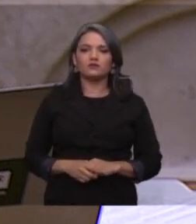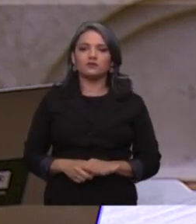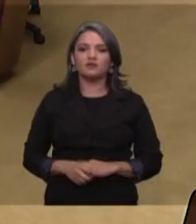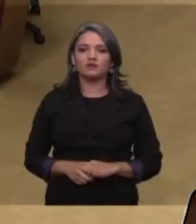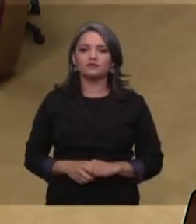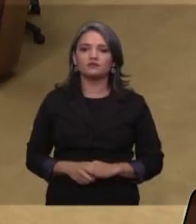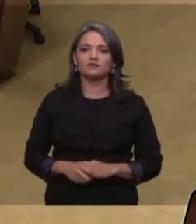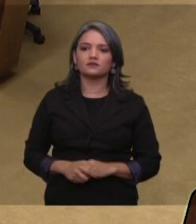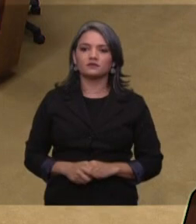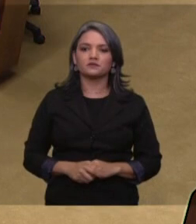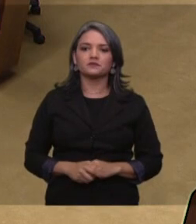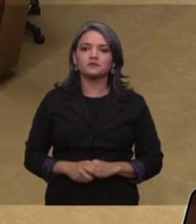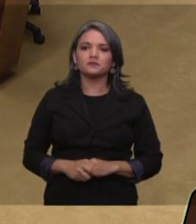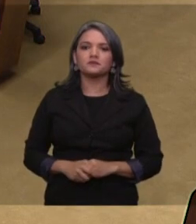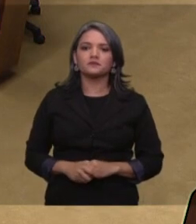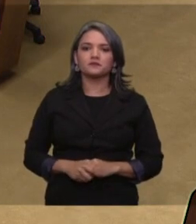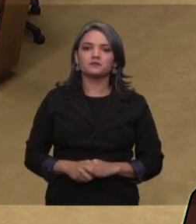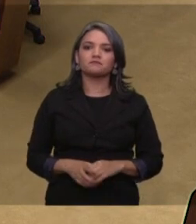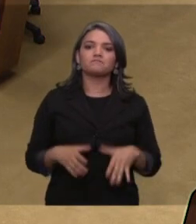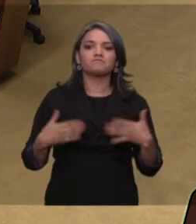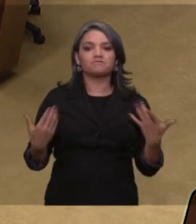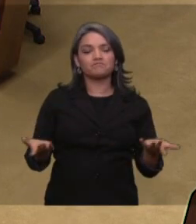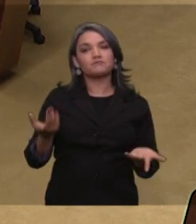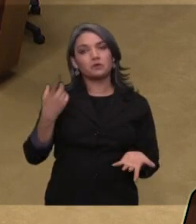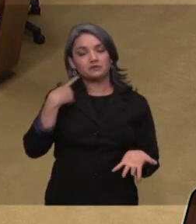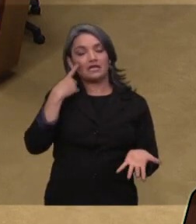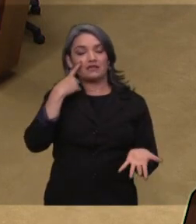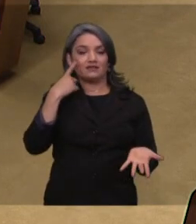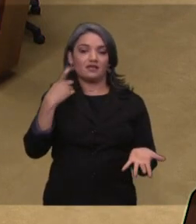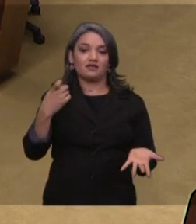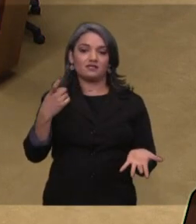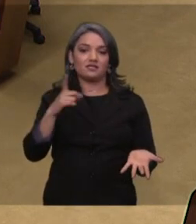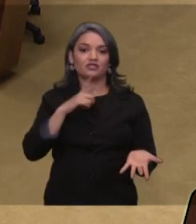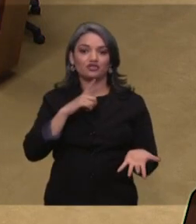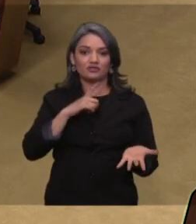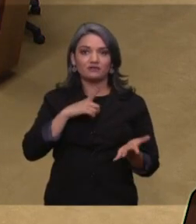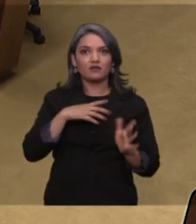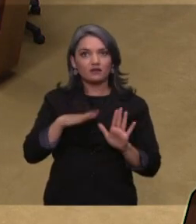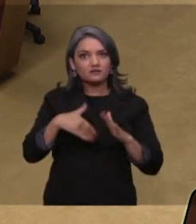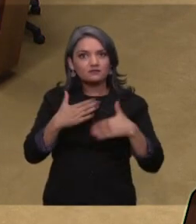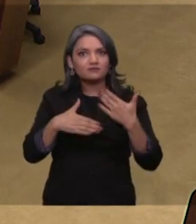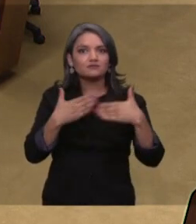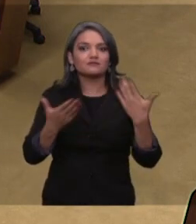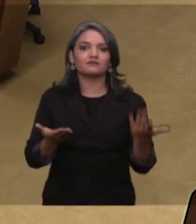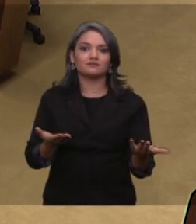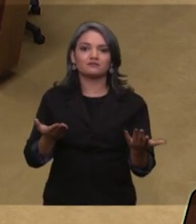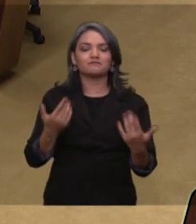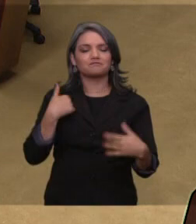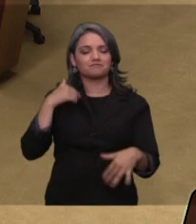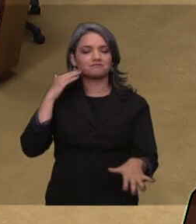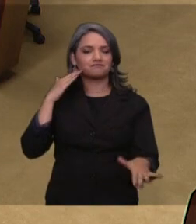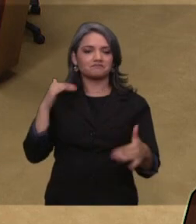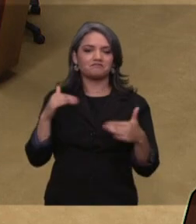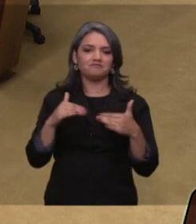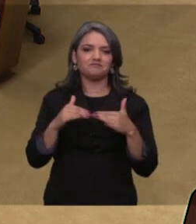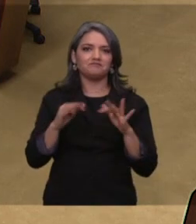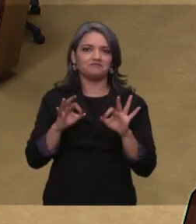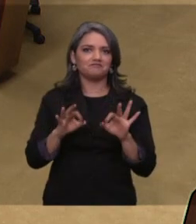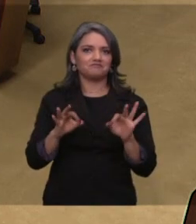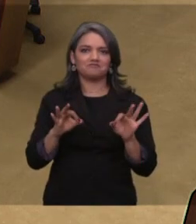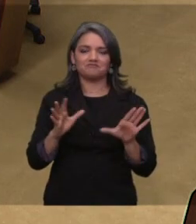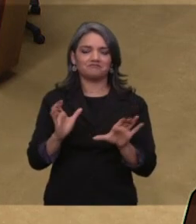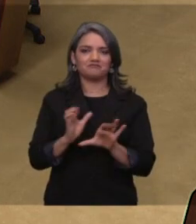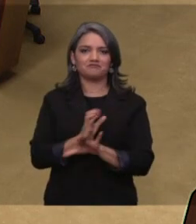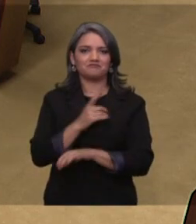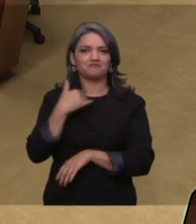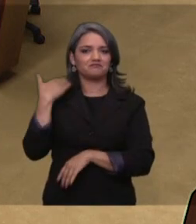presidente, é muito interessante essa evolução, e nessa evolução, evidente que eu concordo completamente